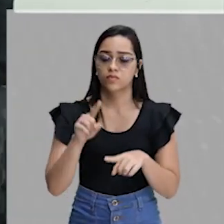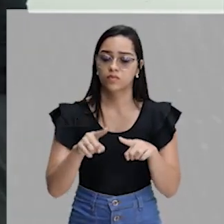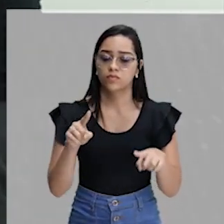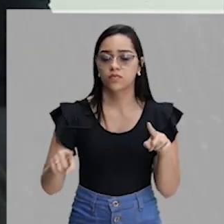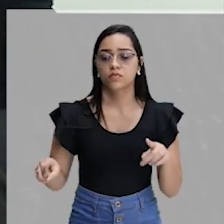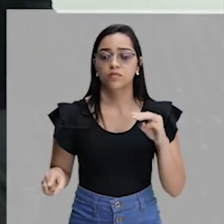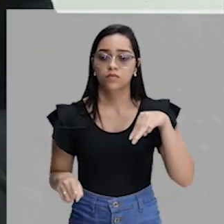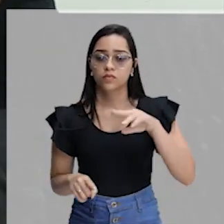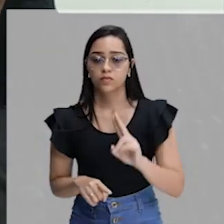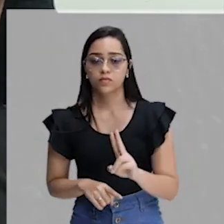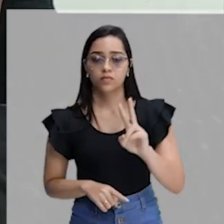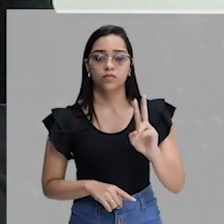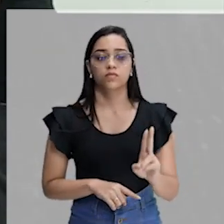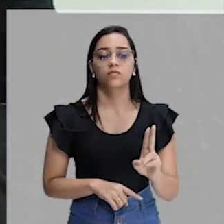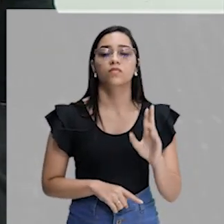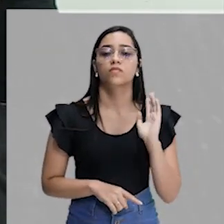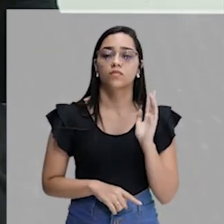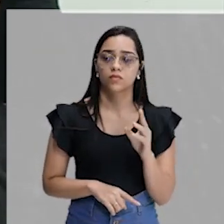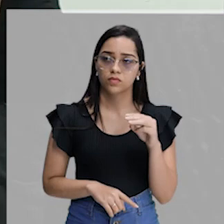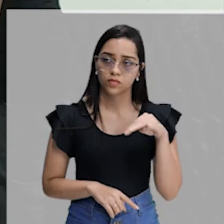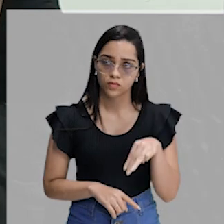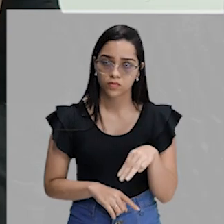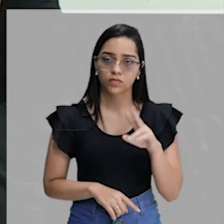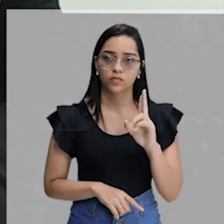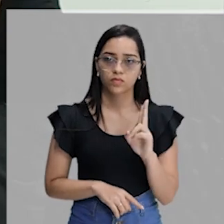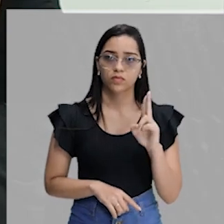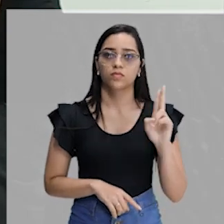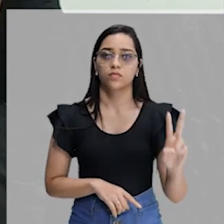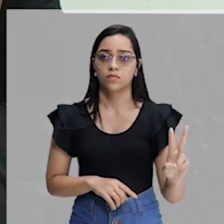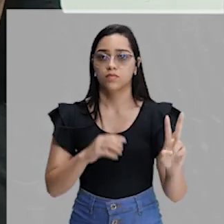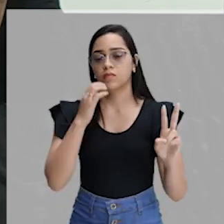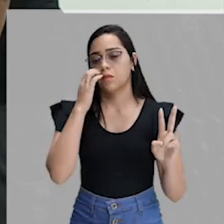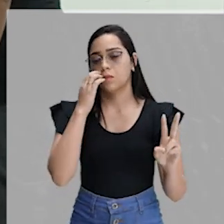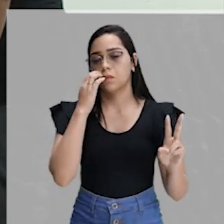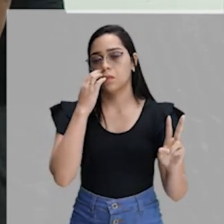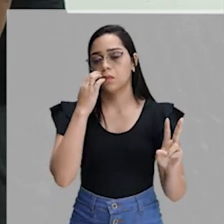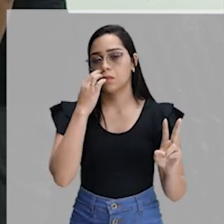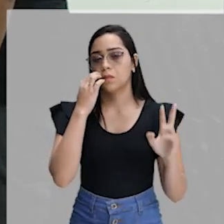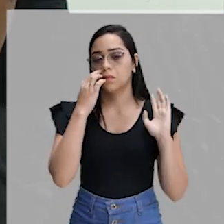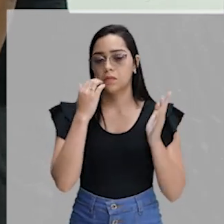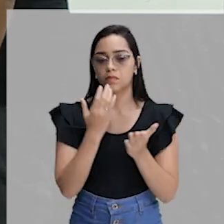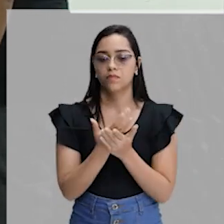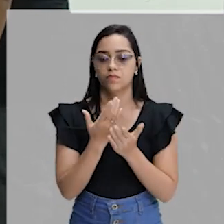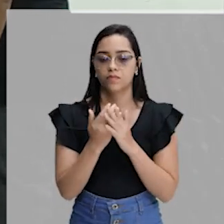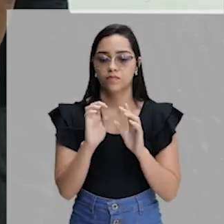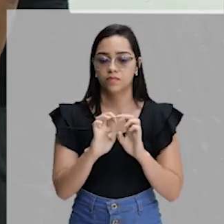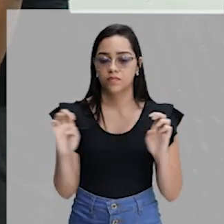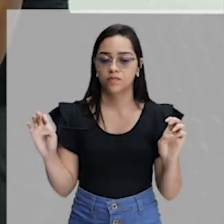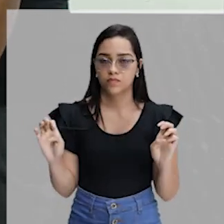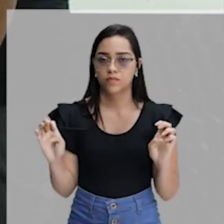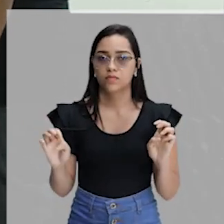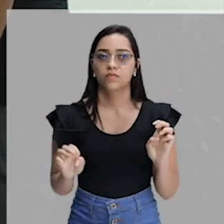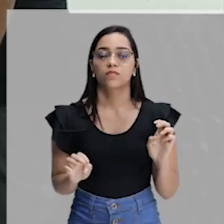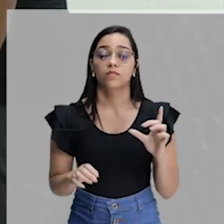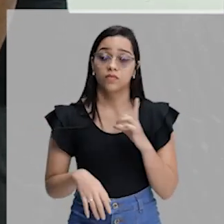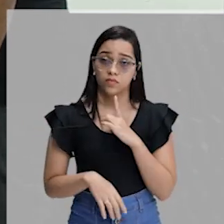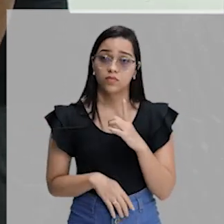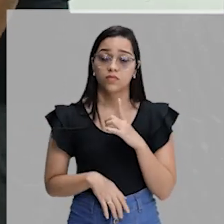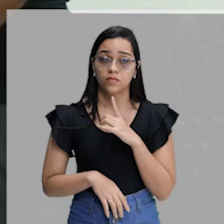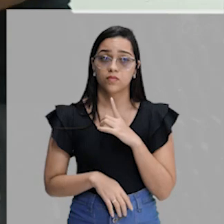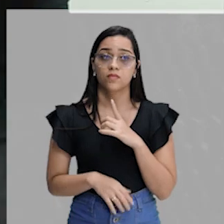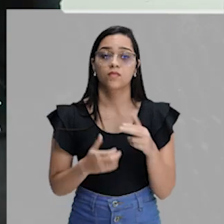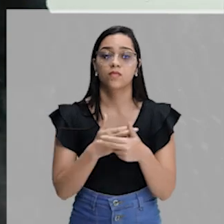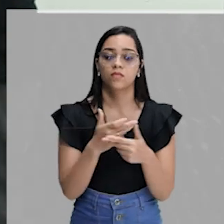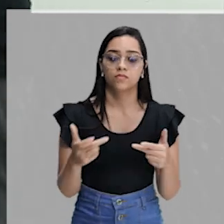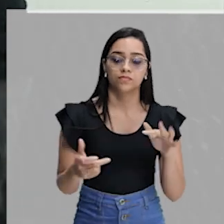variado, tá ok? Nós falamos aqui de movimento uniformemente variado, da equação de Torricelli e também